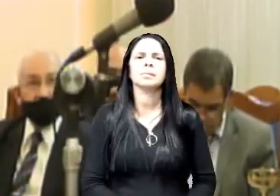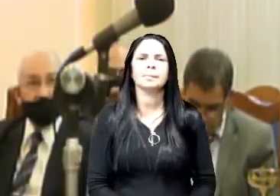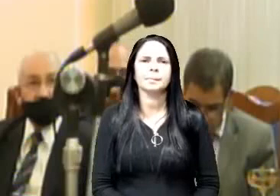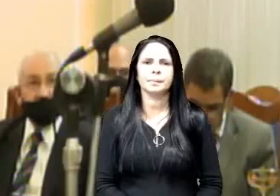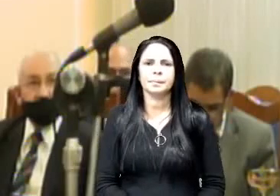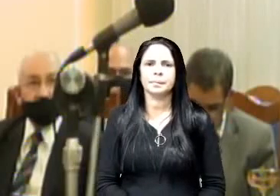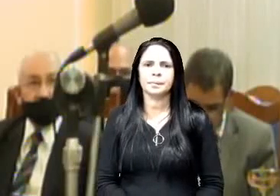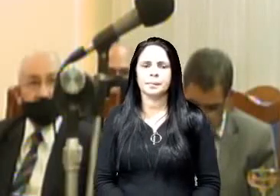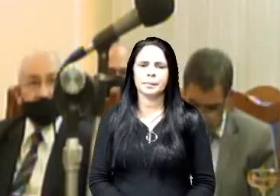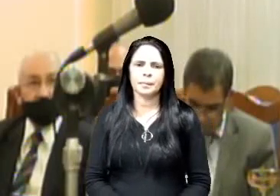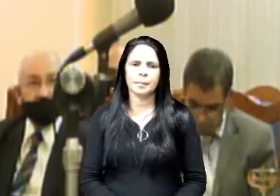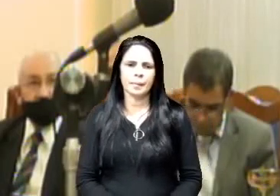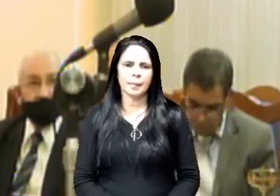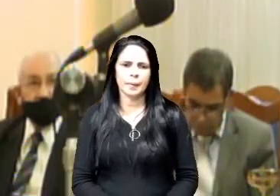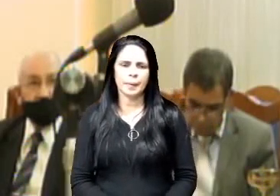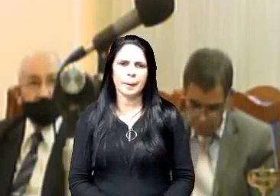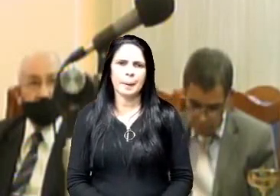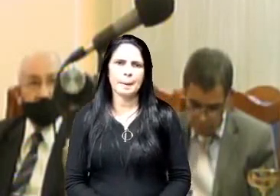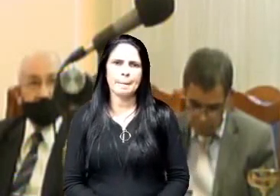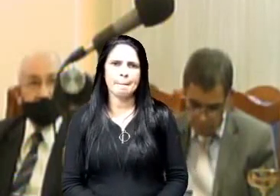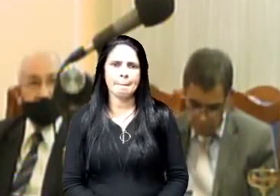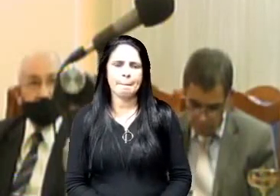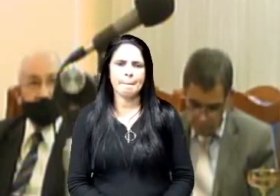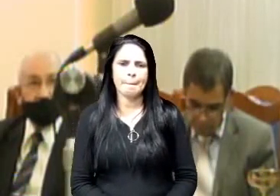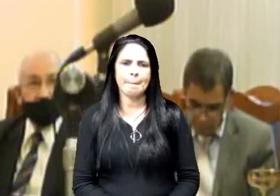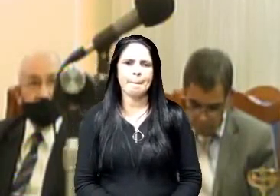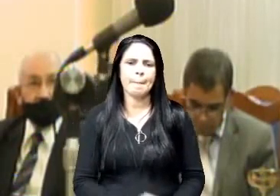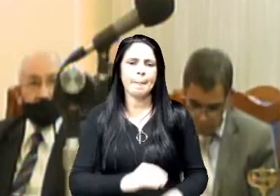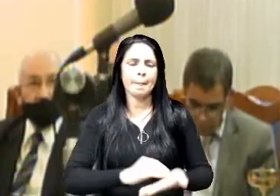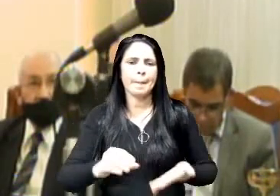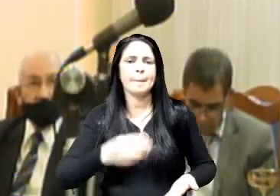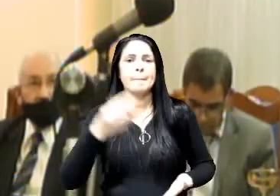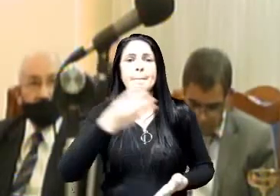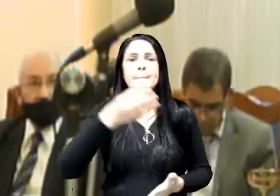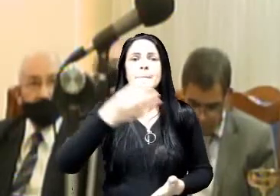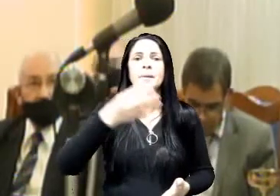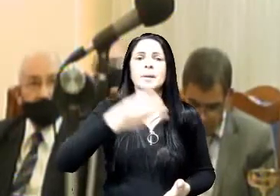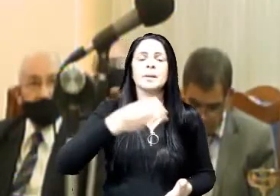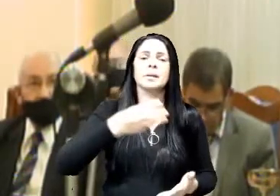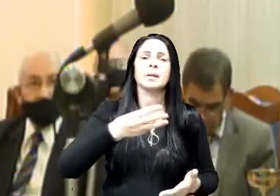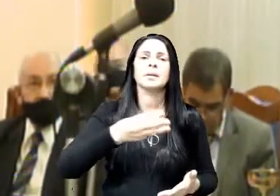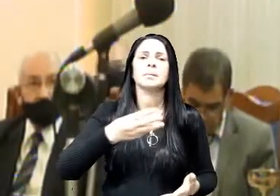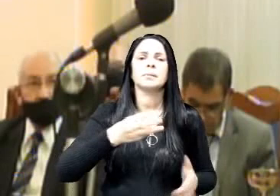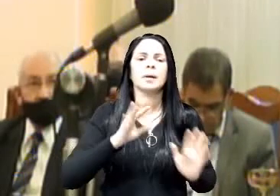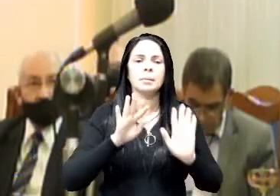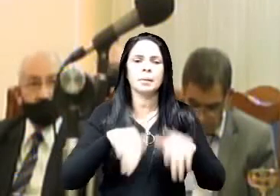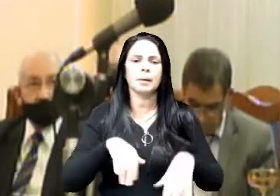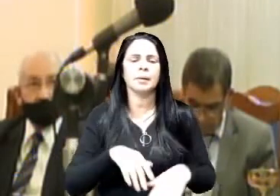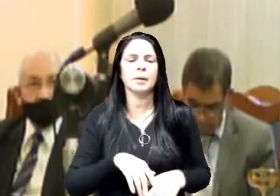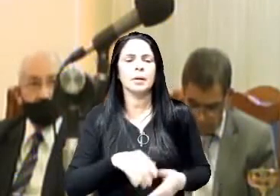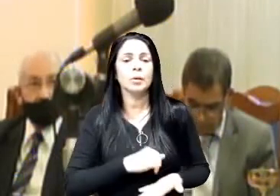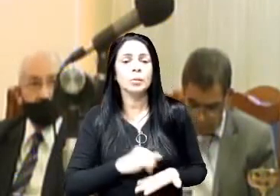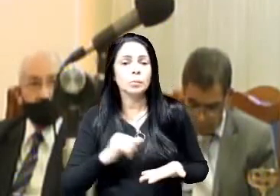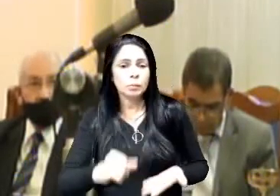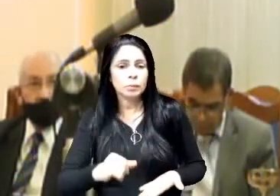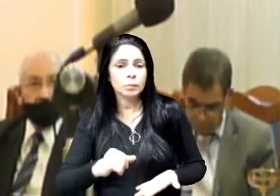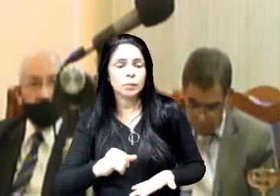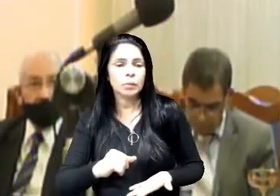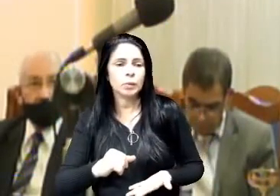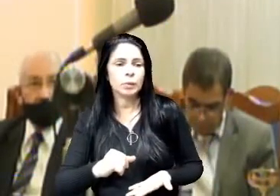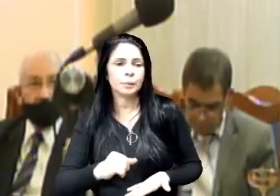Eles pregavam a palavra do Senhor e todos que estavam em sua casa. 33, para terminar. E tomando-os ele consigo naquela mesma hora da